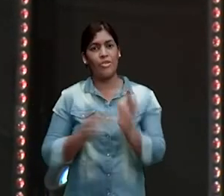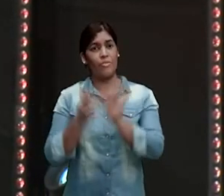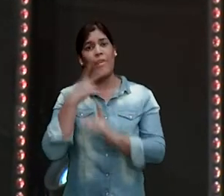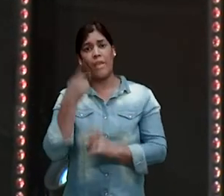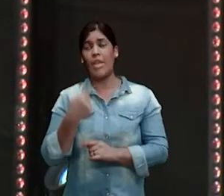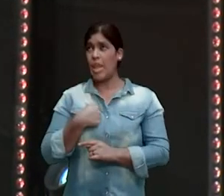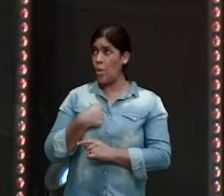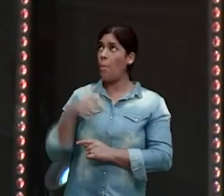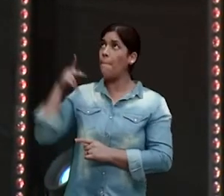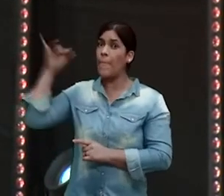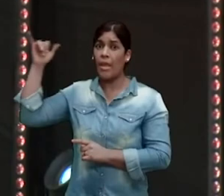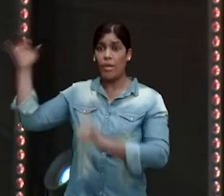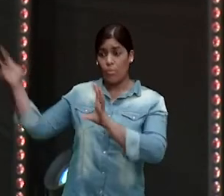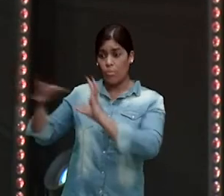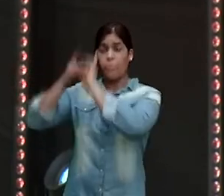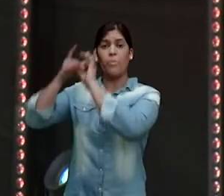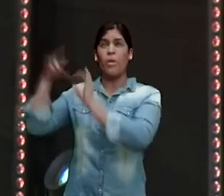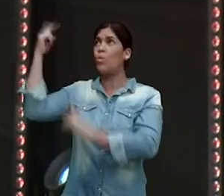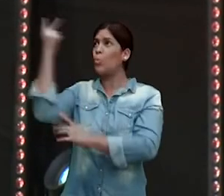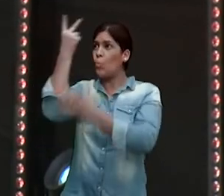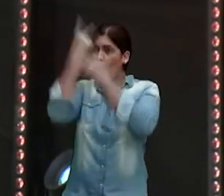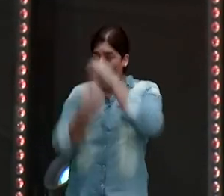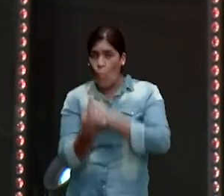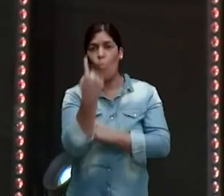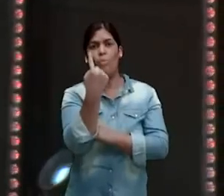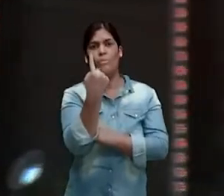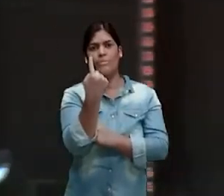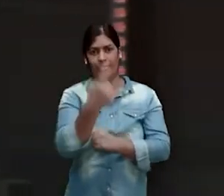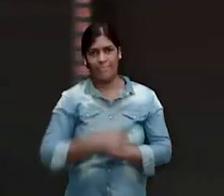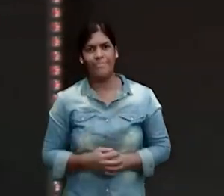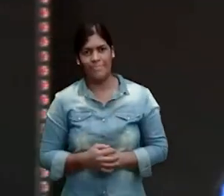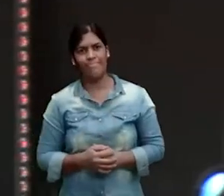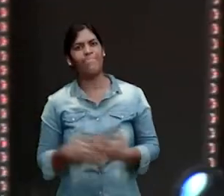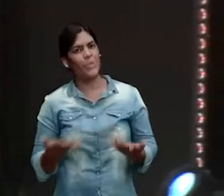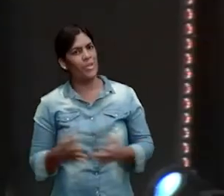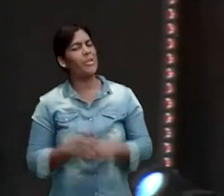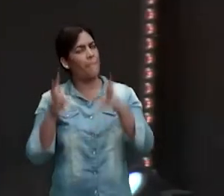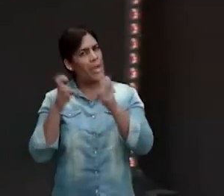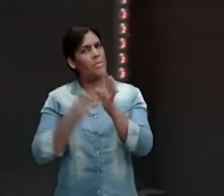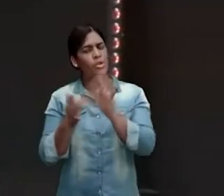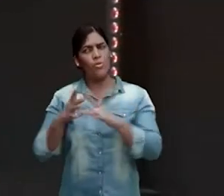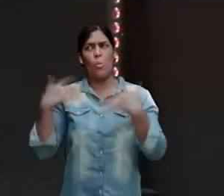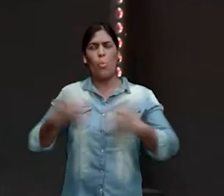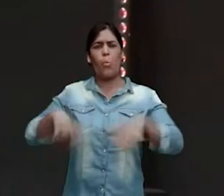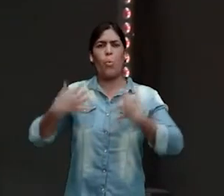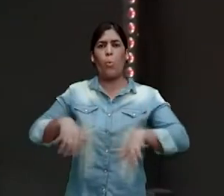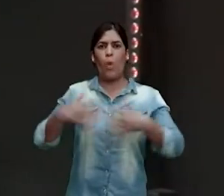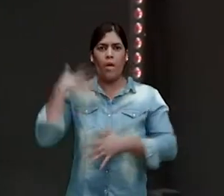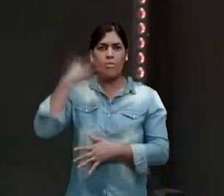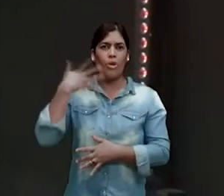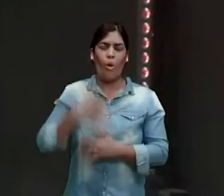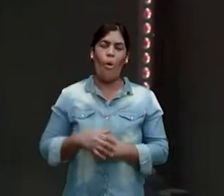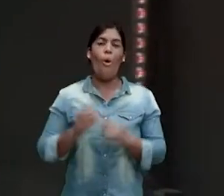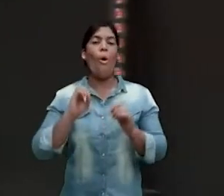um Oi gente quando a gente ouve esse camarada falar isso ou ele é o